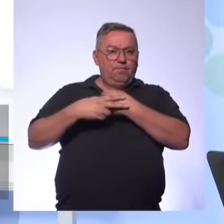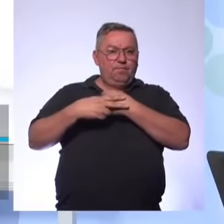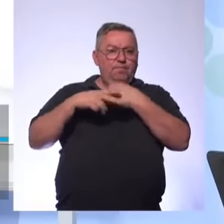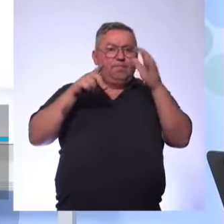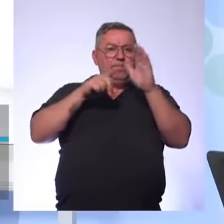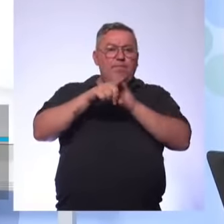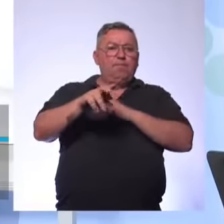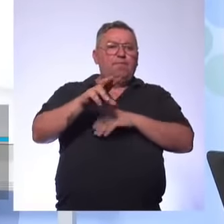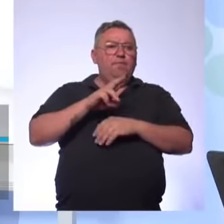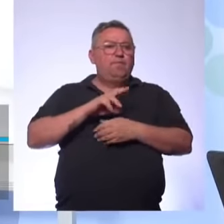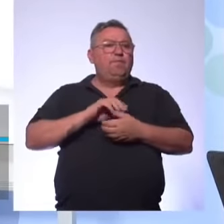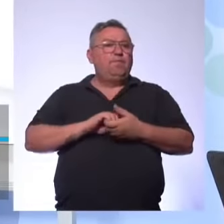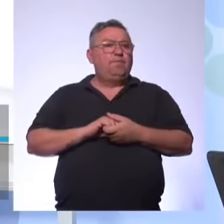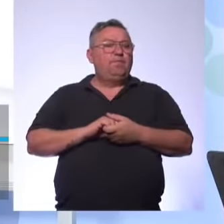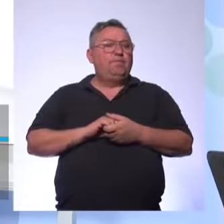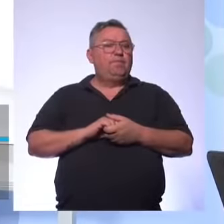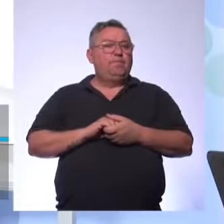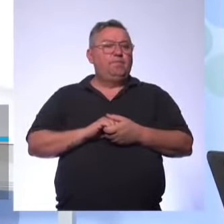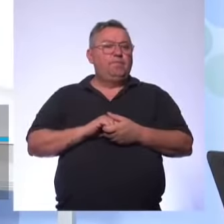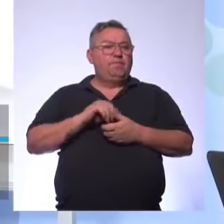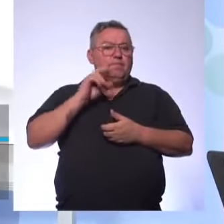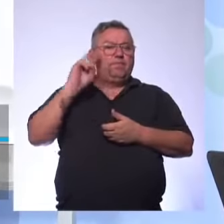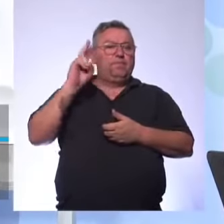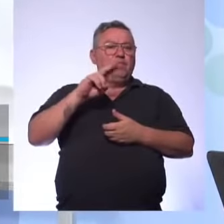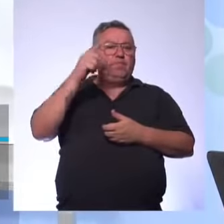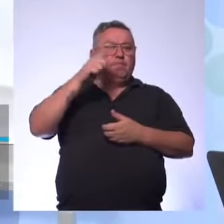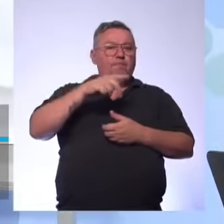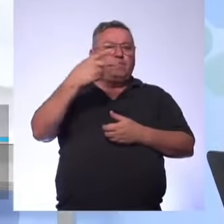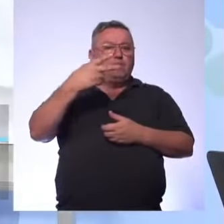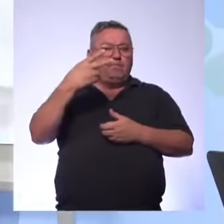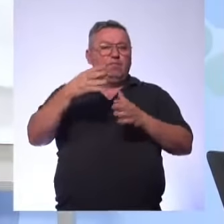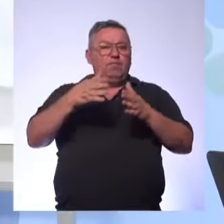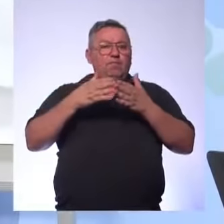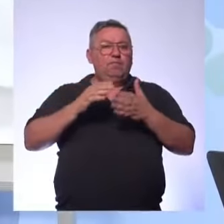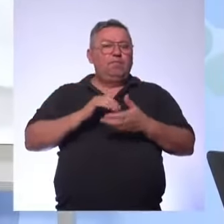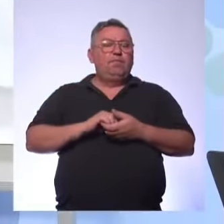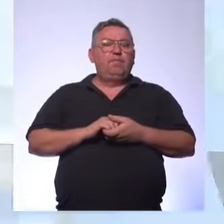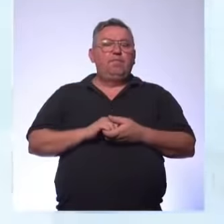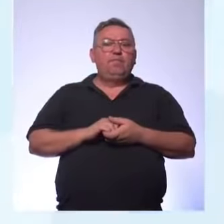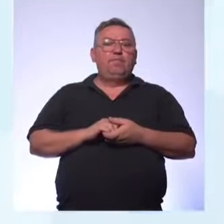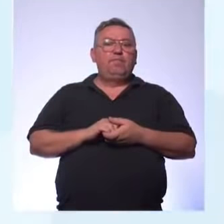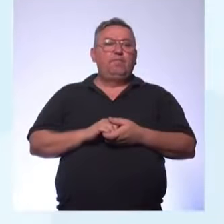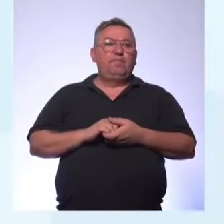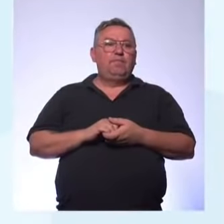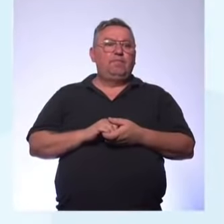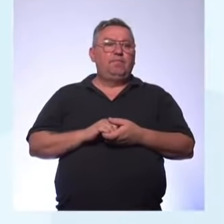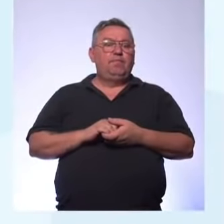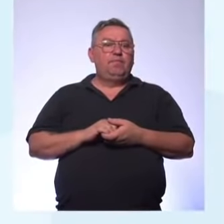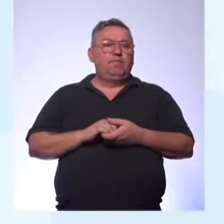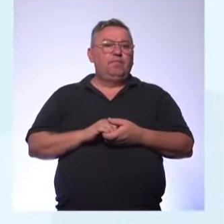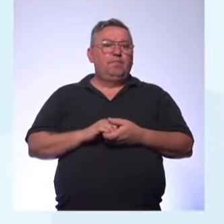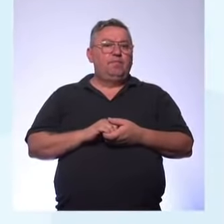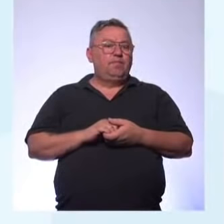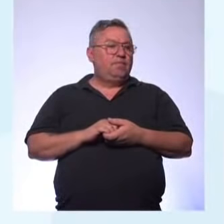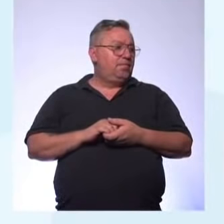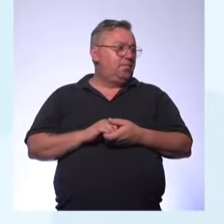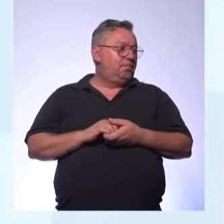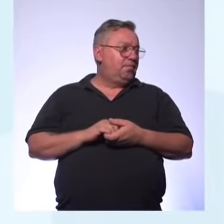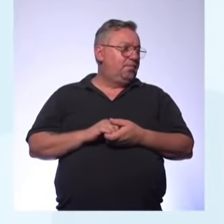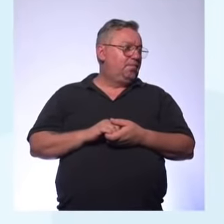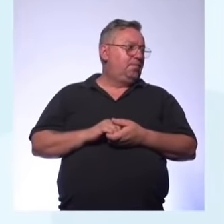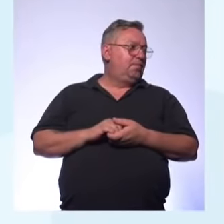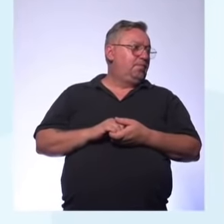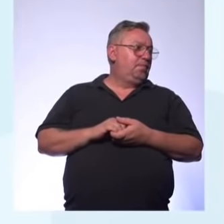pergunta, sujeito da resposta. Tá? Então, vamos lá para a segunda, por favor. Can you build houses over courses of